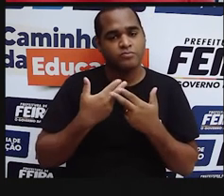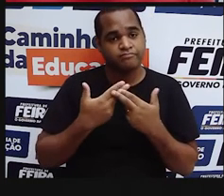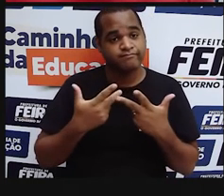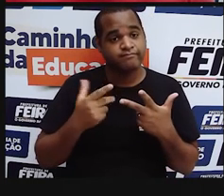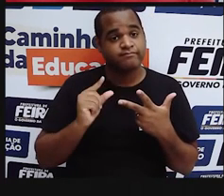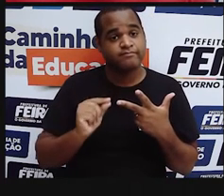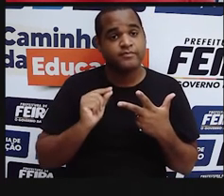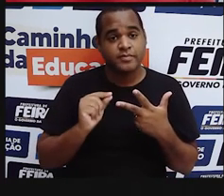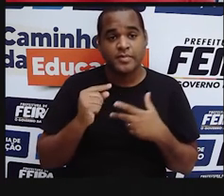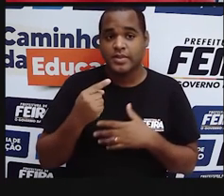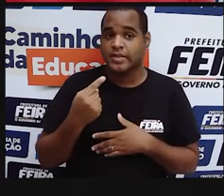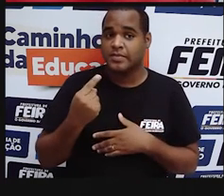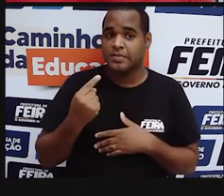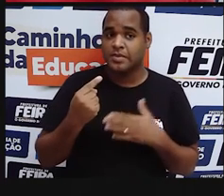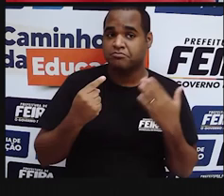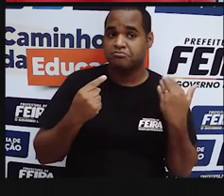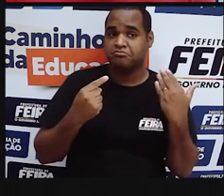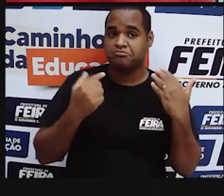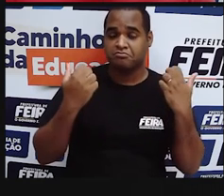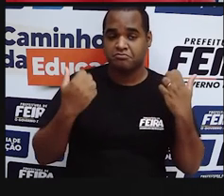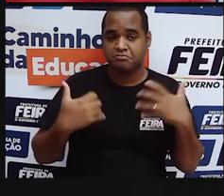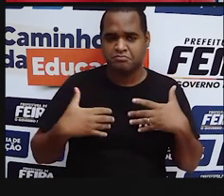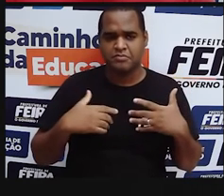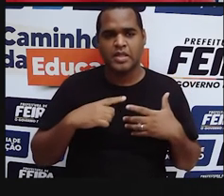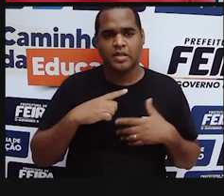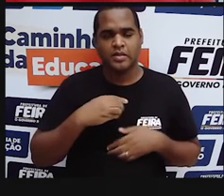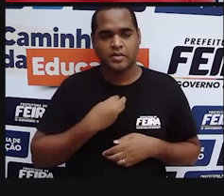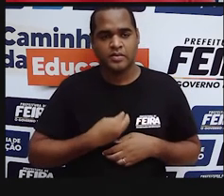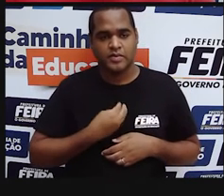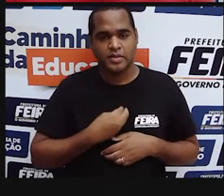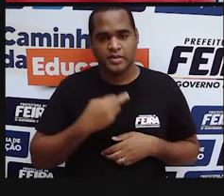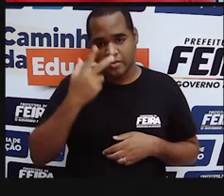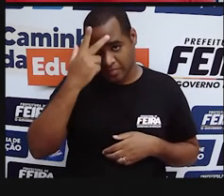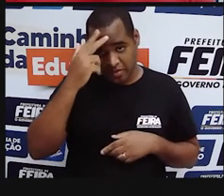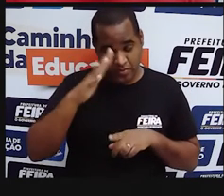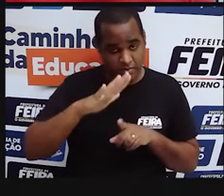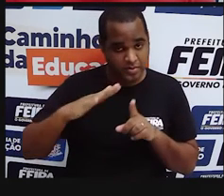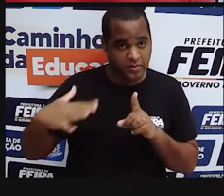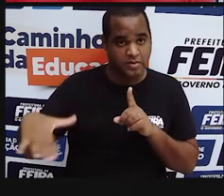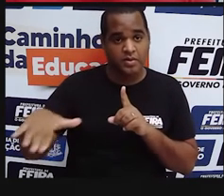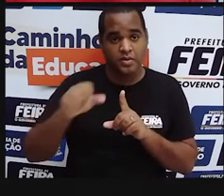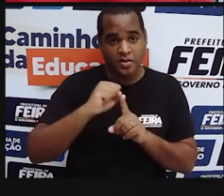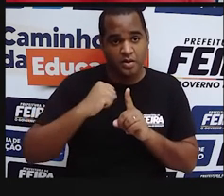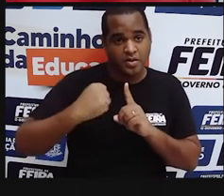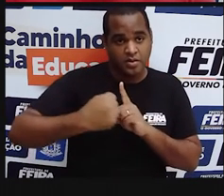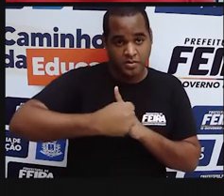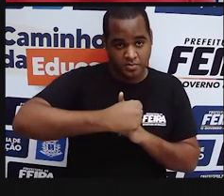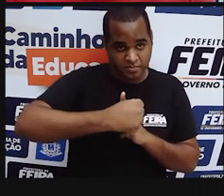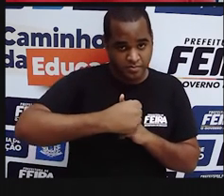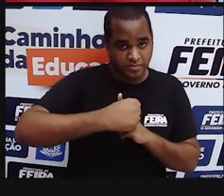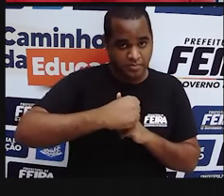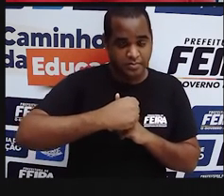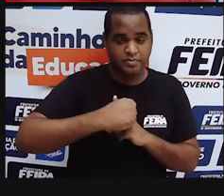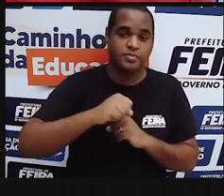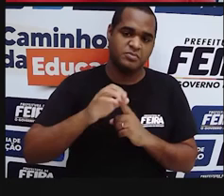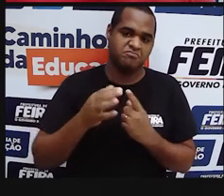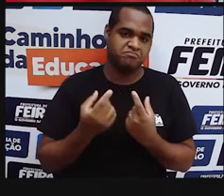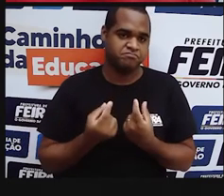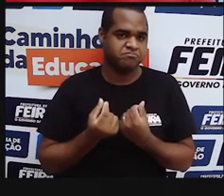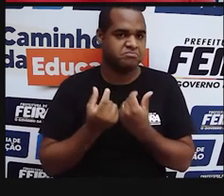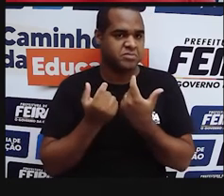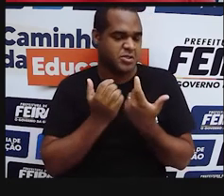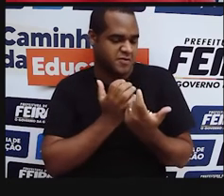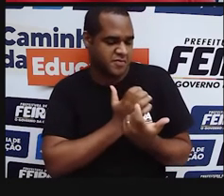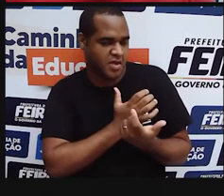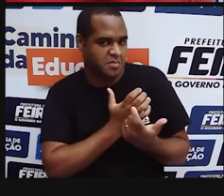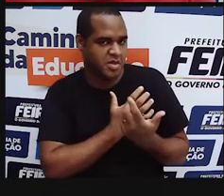primeira vez, ele deixa de medir as pessoas na sociedade conforme a